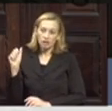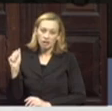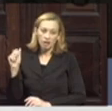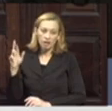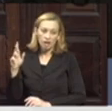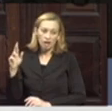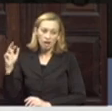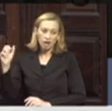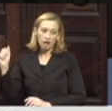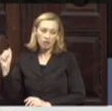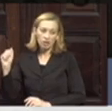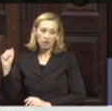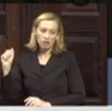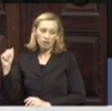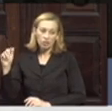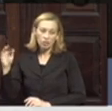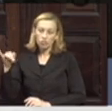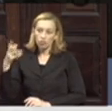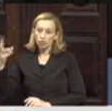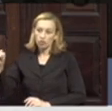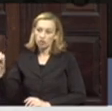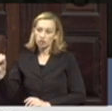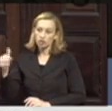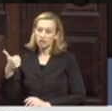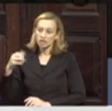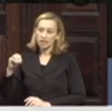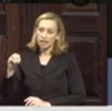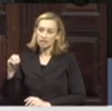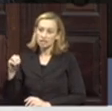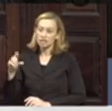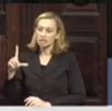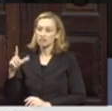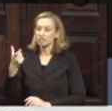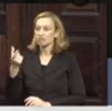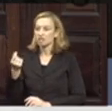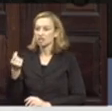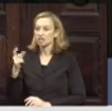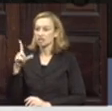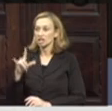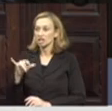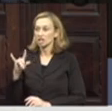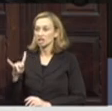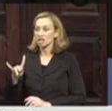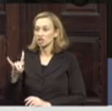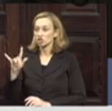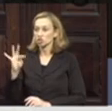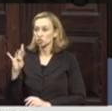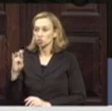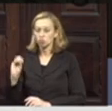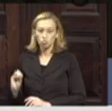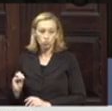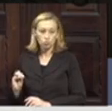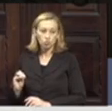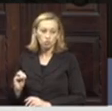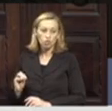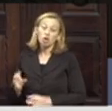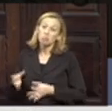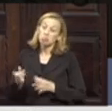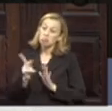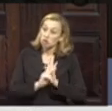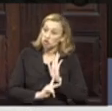Deputado Osório. Senhor presidente, venho aqui dar parecer ao projeto 3446 de 2017, de autoria da